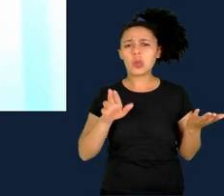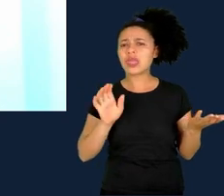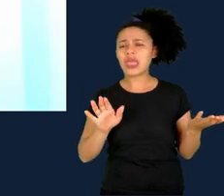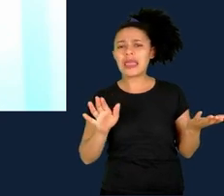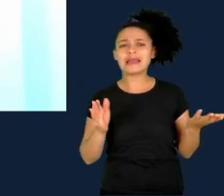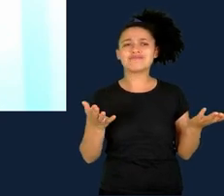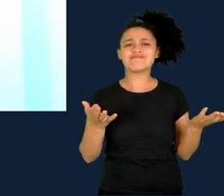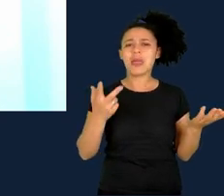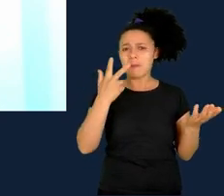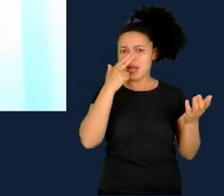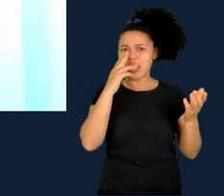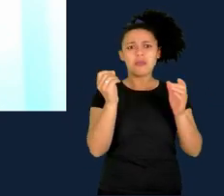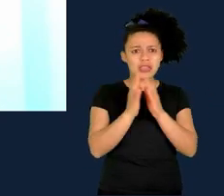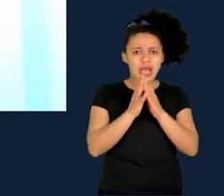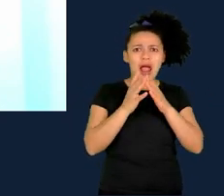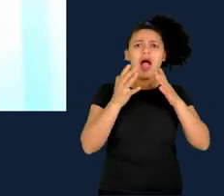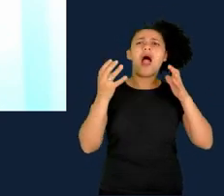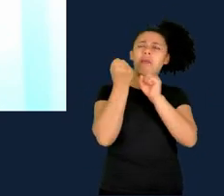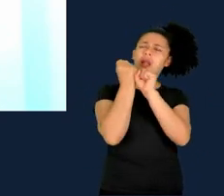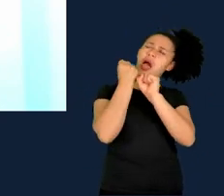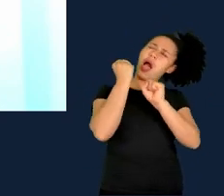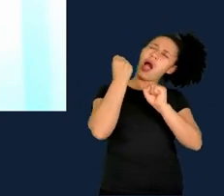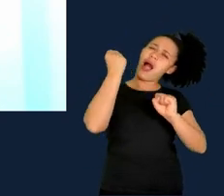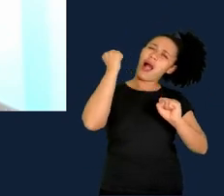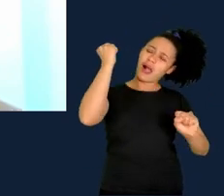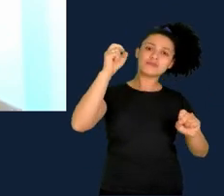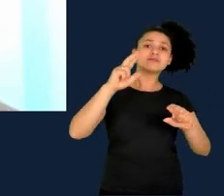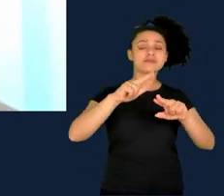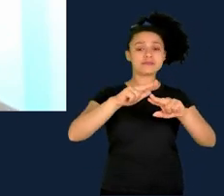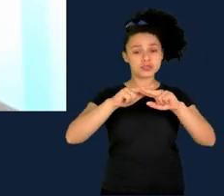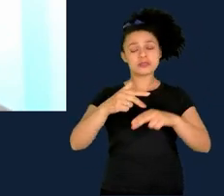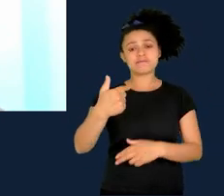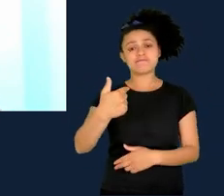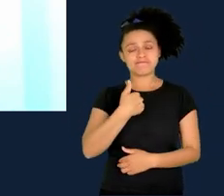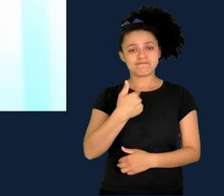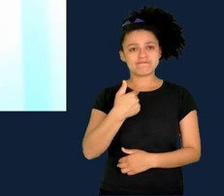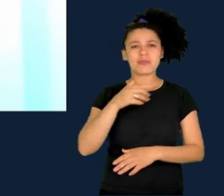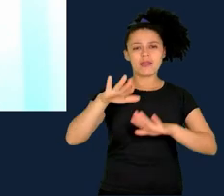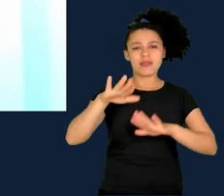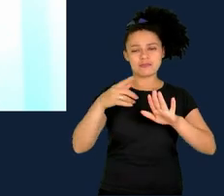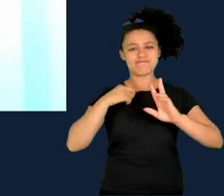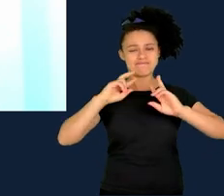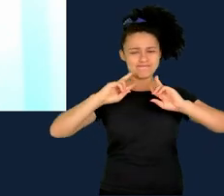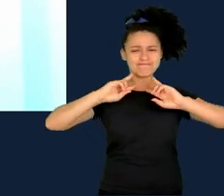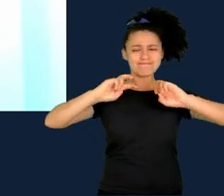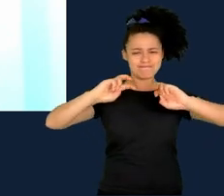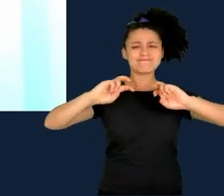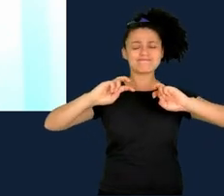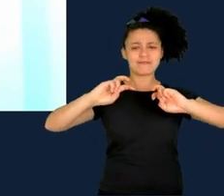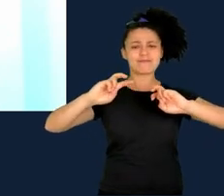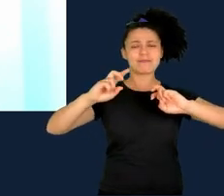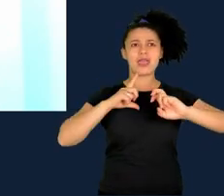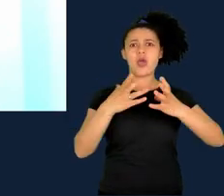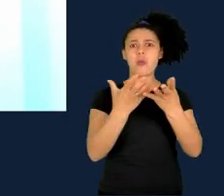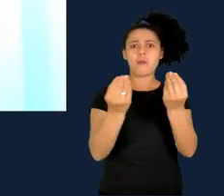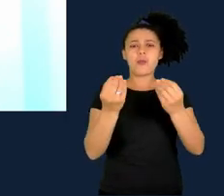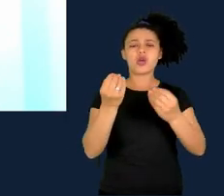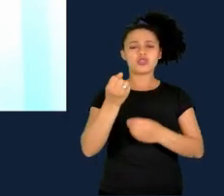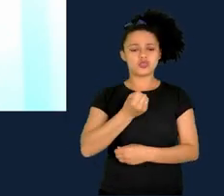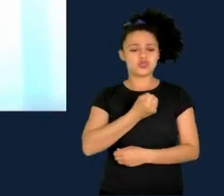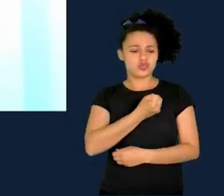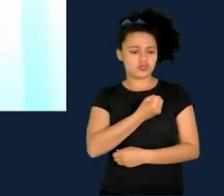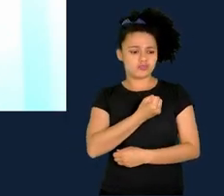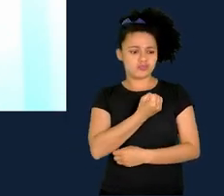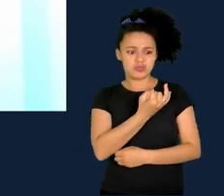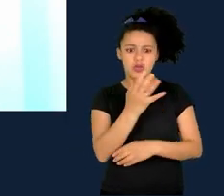muito grande na prática, de verdade, isso. Então, eu muitas vezes me pego lidando com grandes números, e a